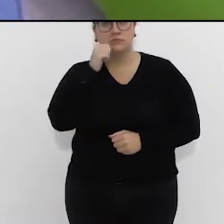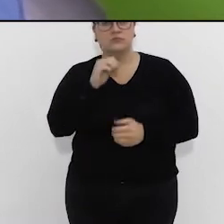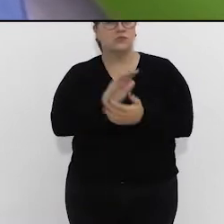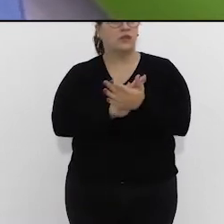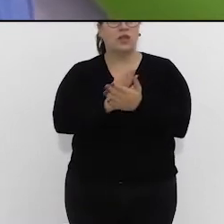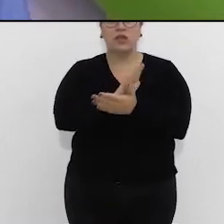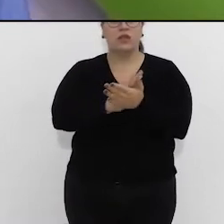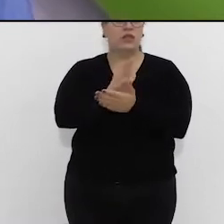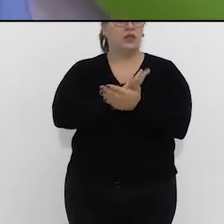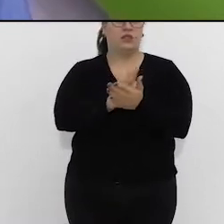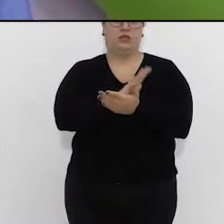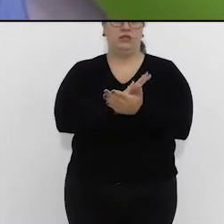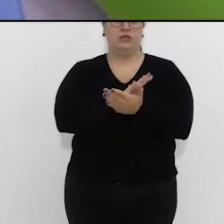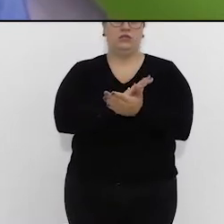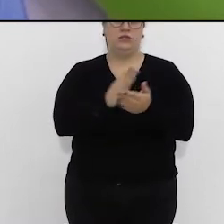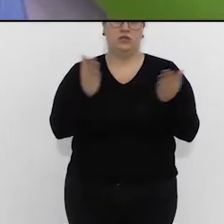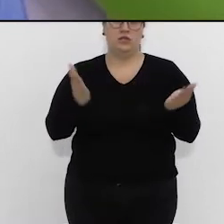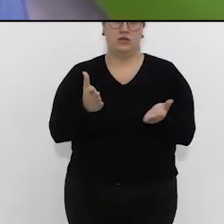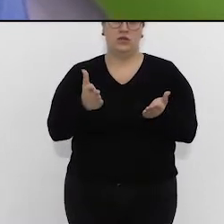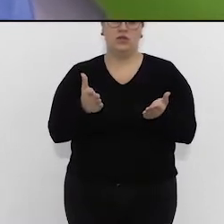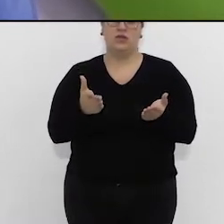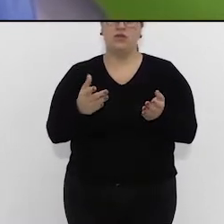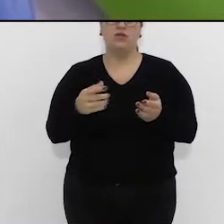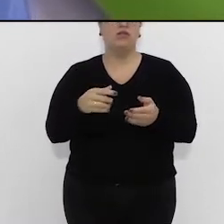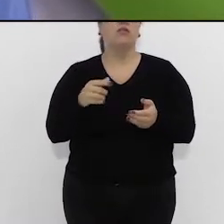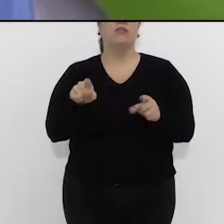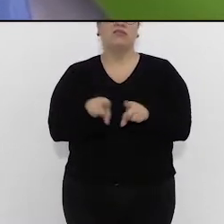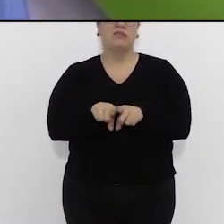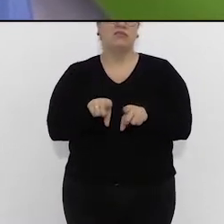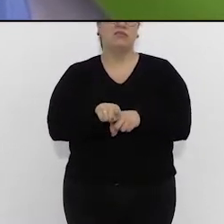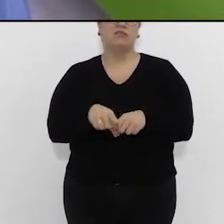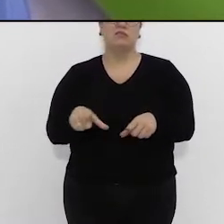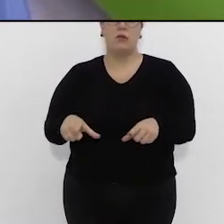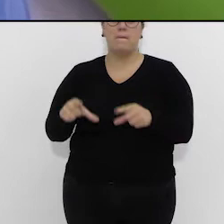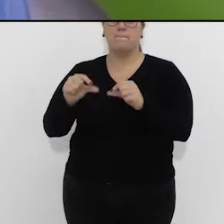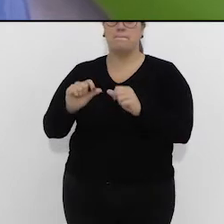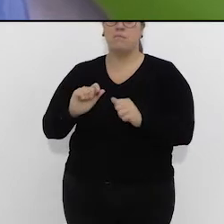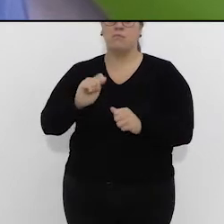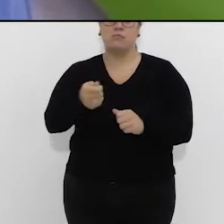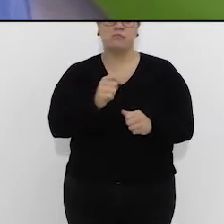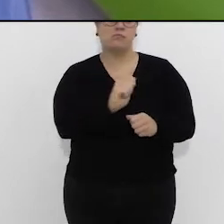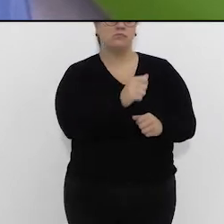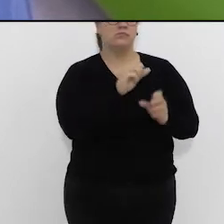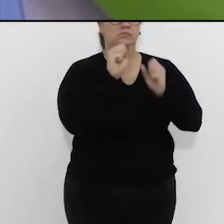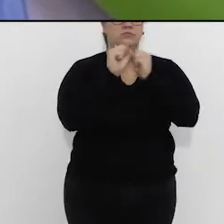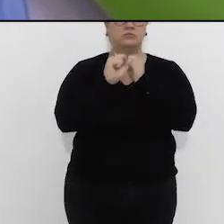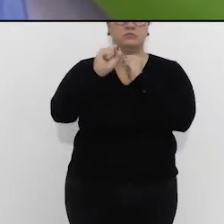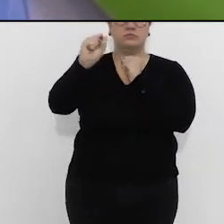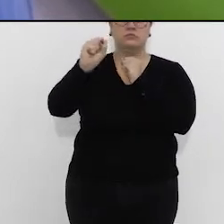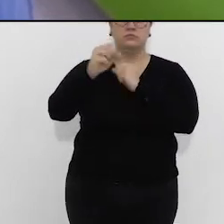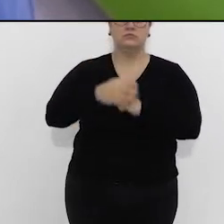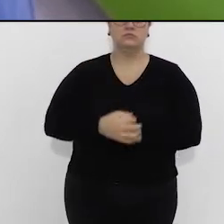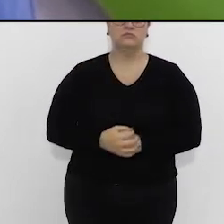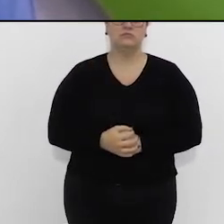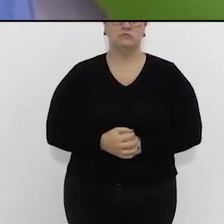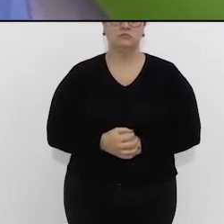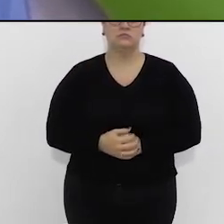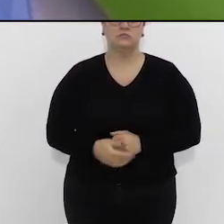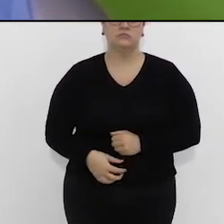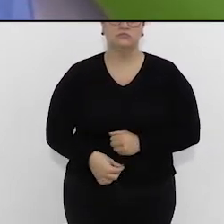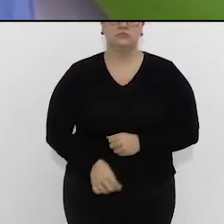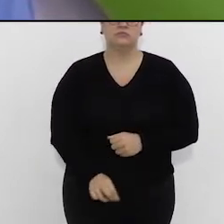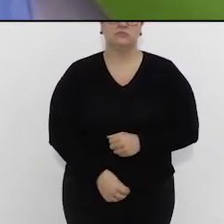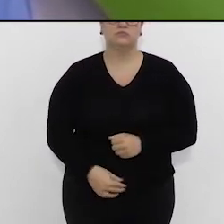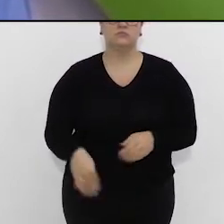nada zero e neste governo a mesma coisa pouco se teve investimento no esporte é deste governo que você